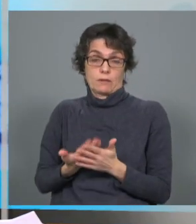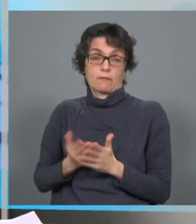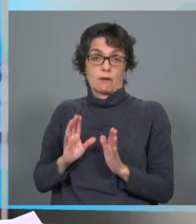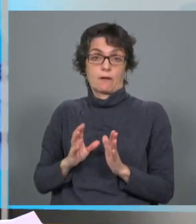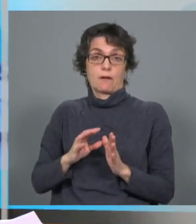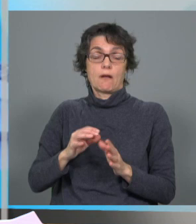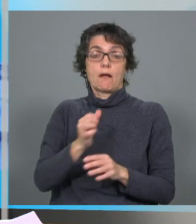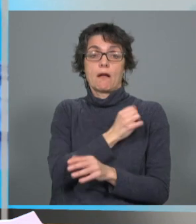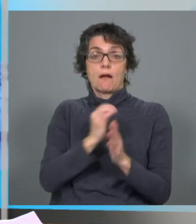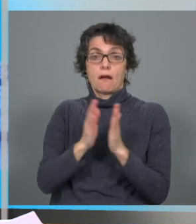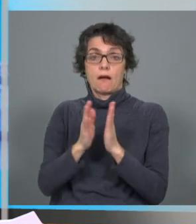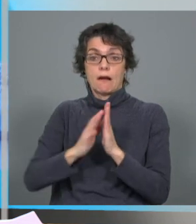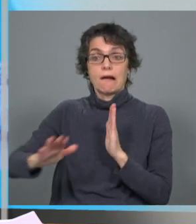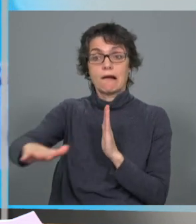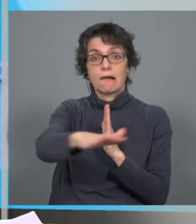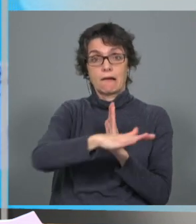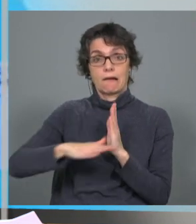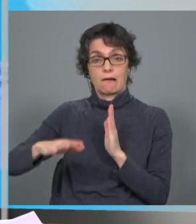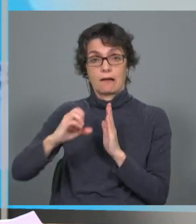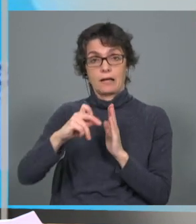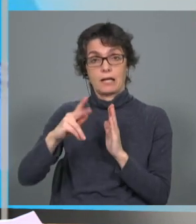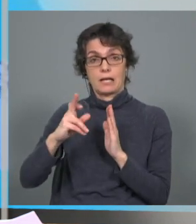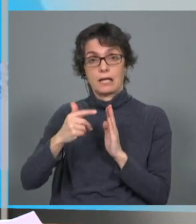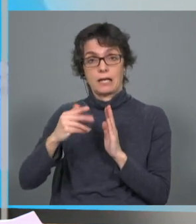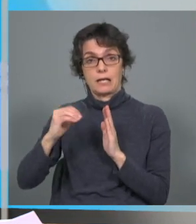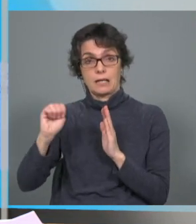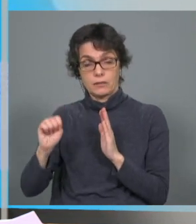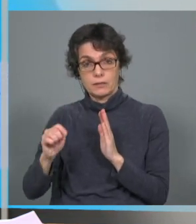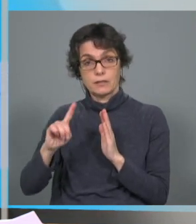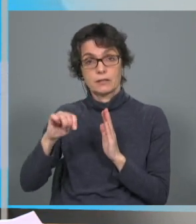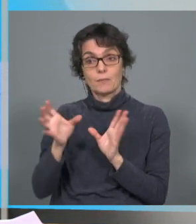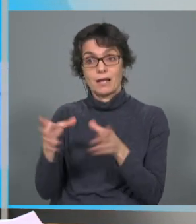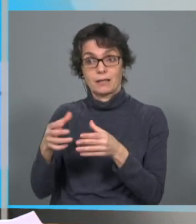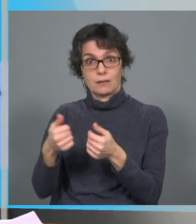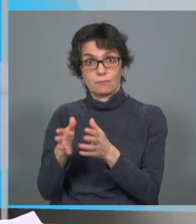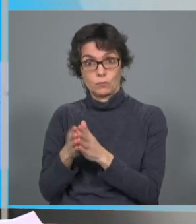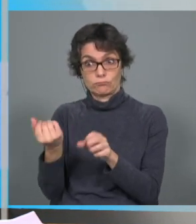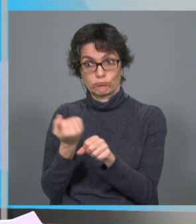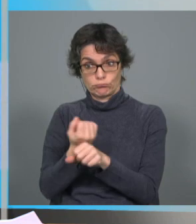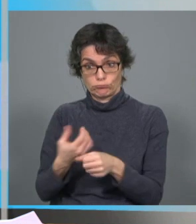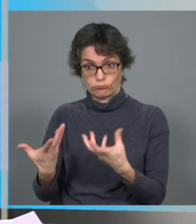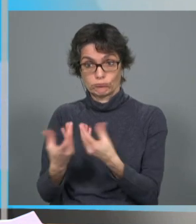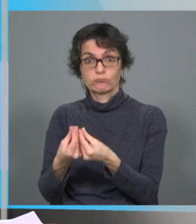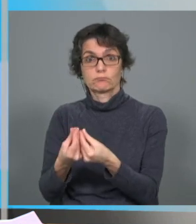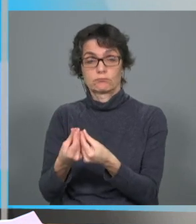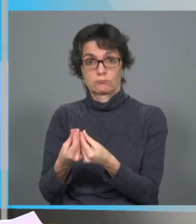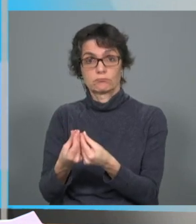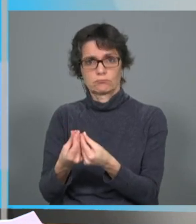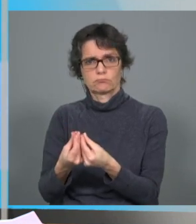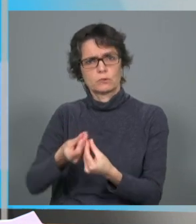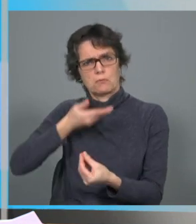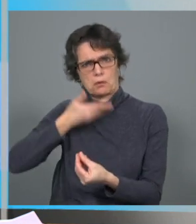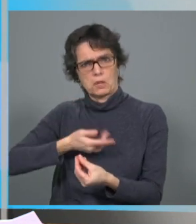equipa que está à frente, como em toda a equipa, que é uma equipa permanente, digamos, super